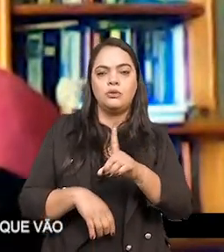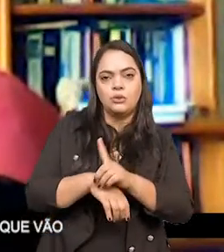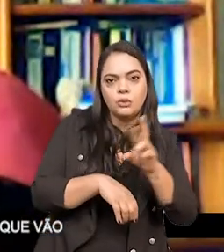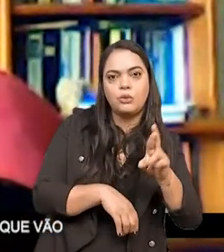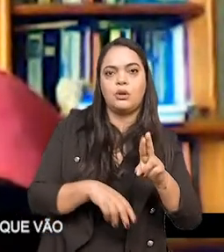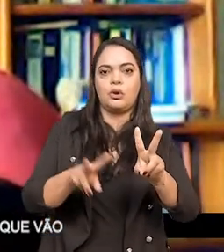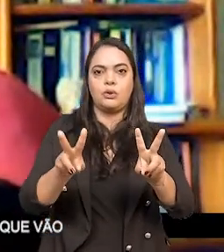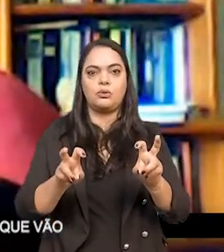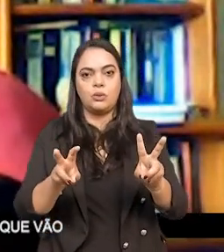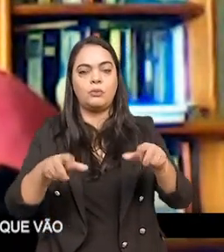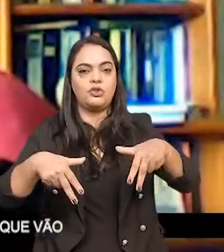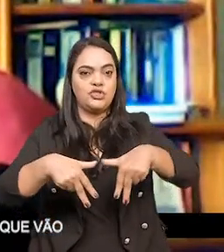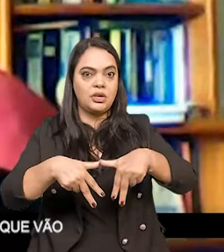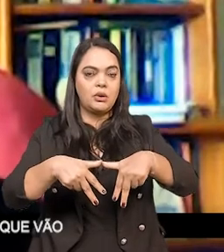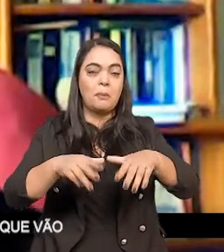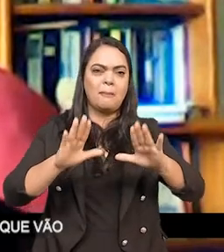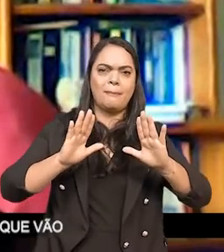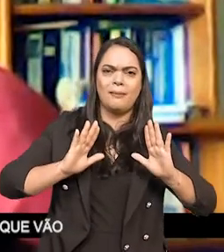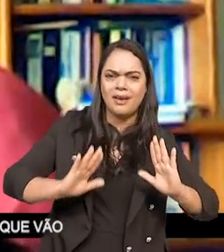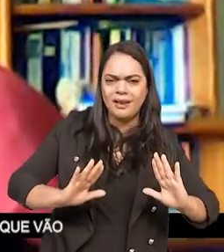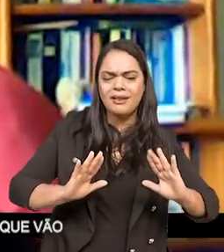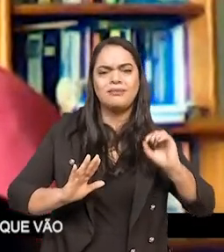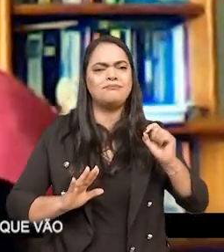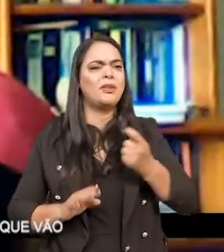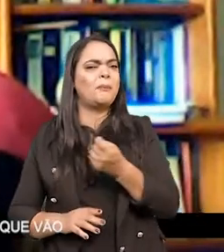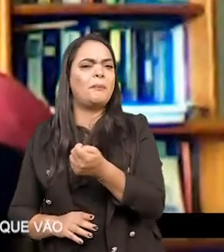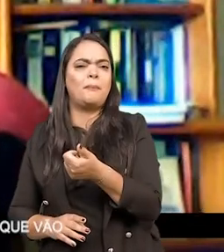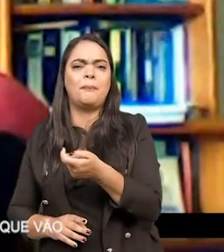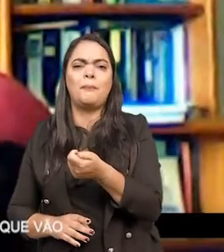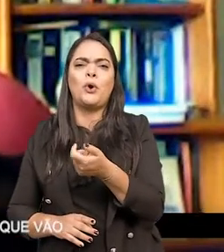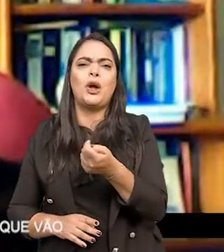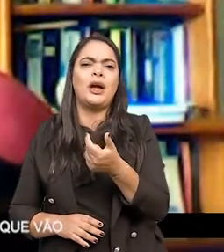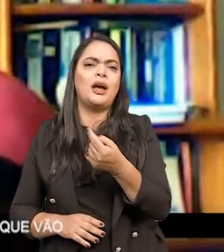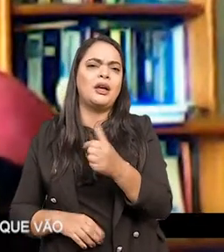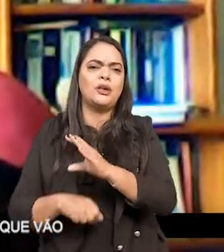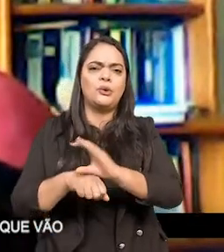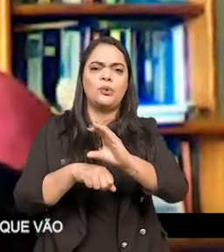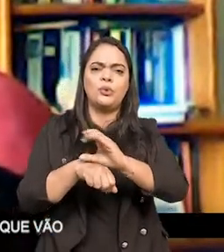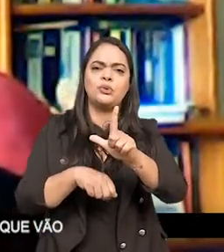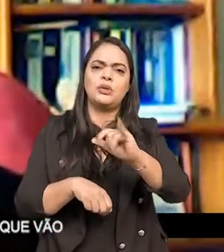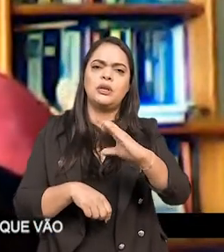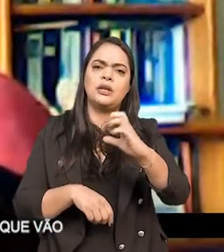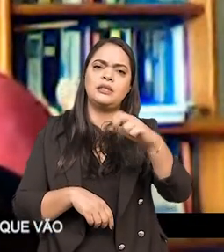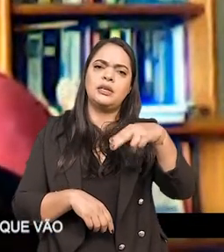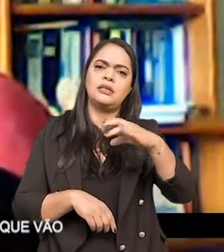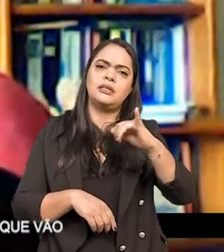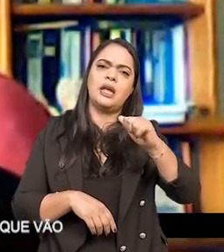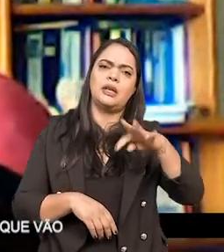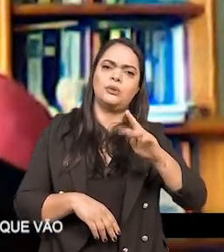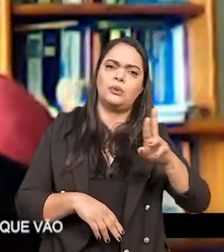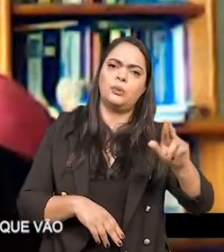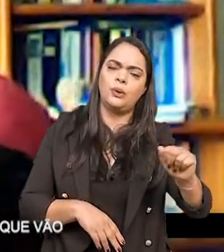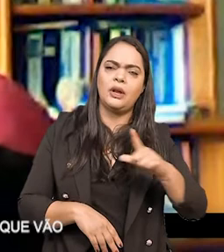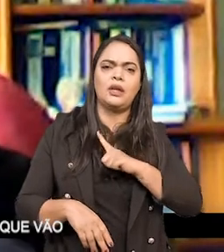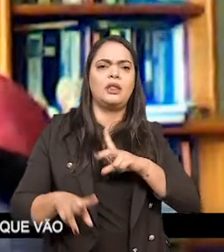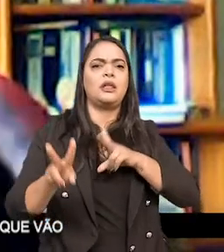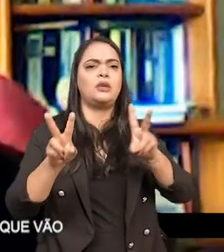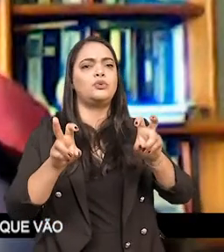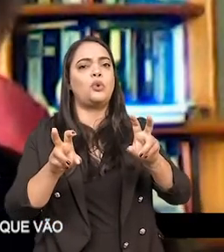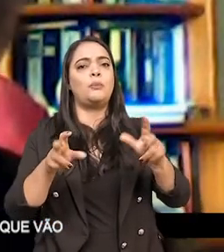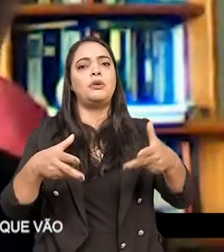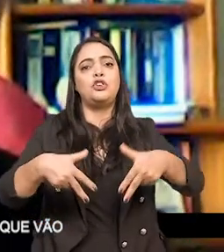gênero. Mas ainda são poucas as licenciaturas que trabalham com as questões de gênero.